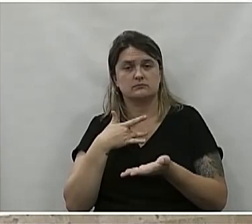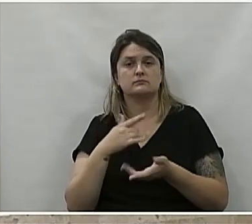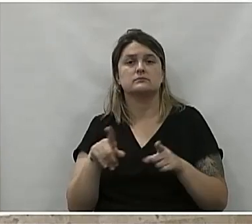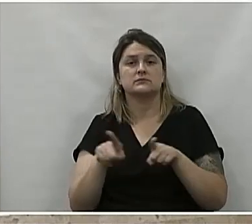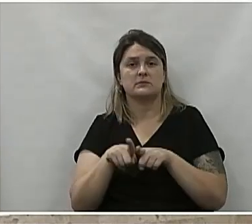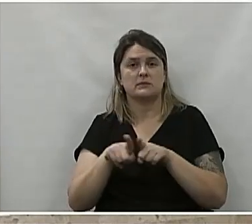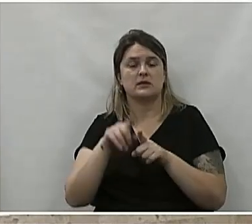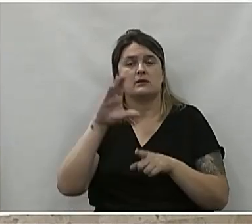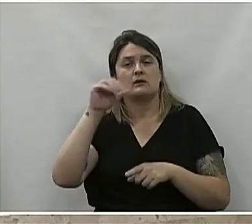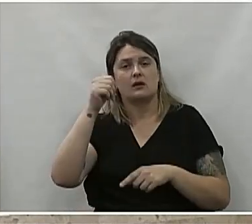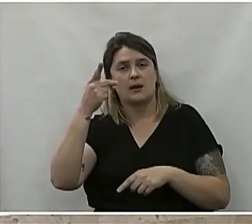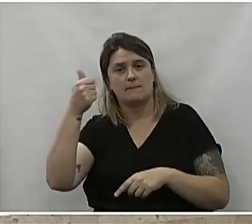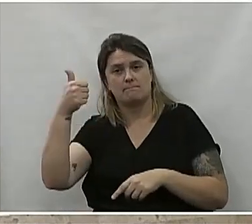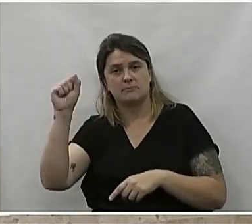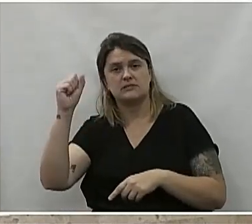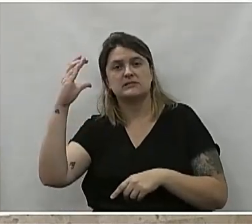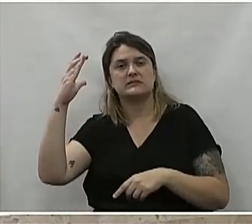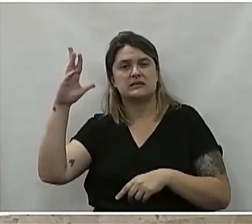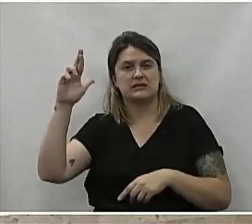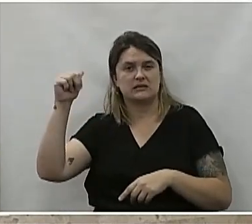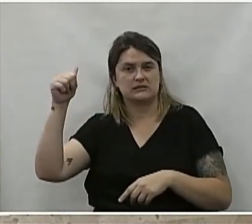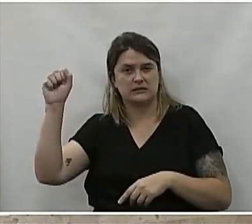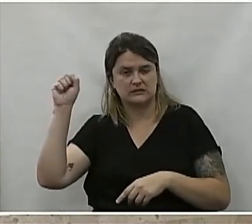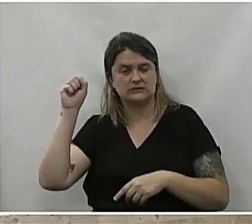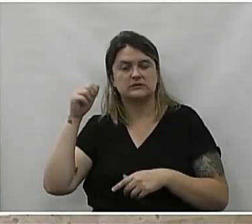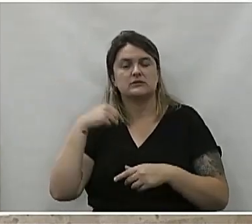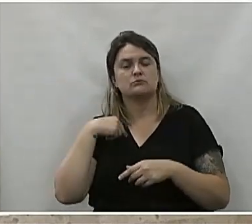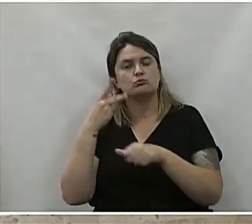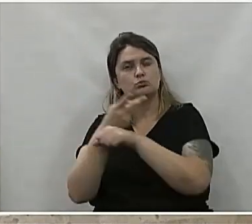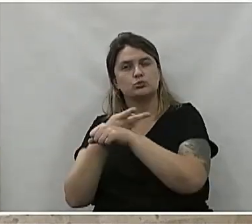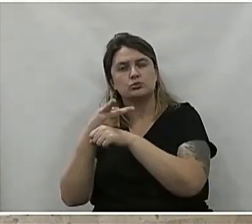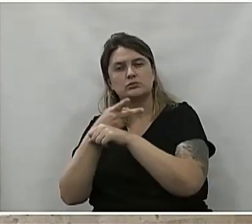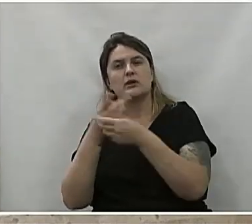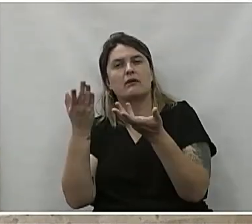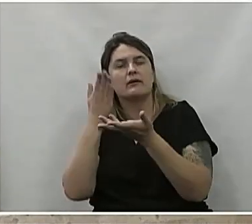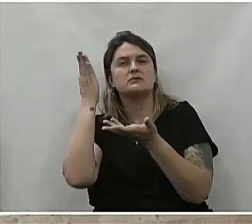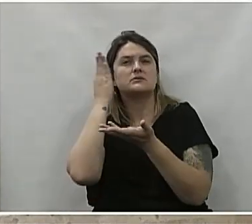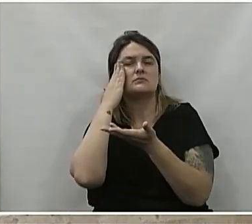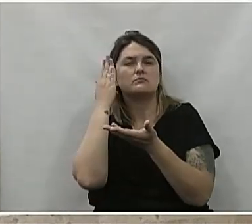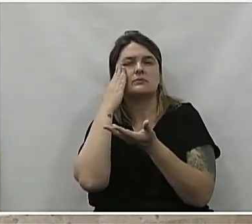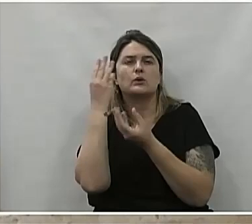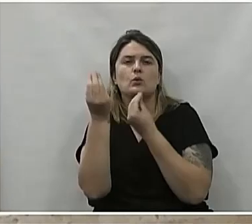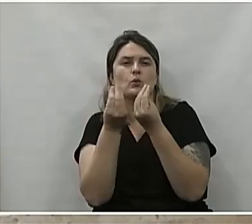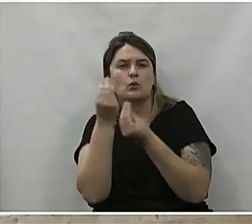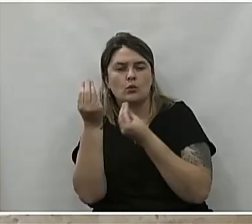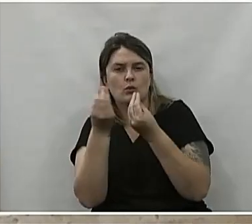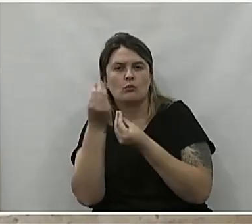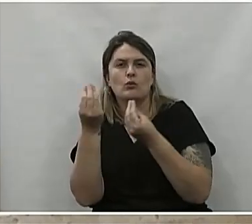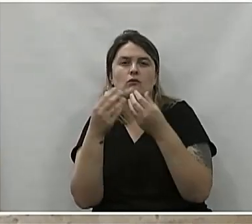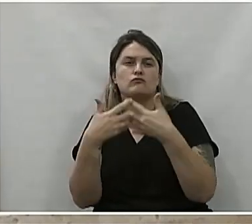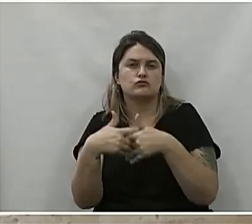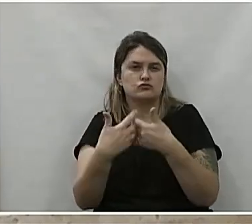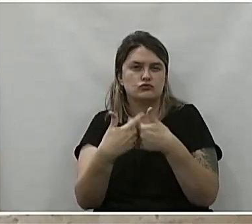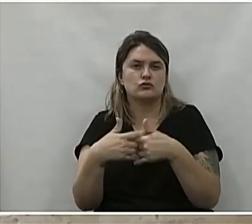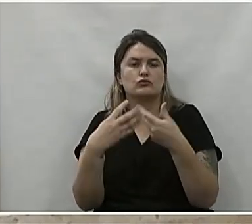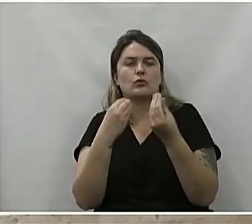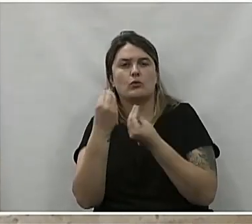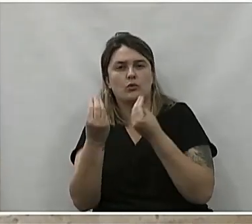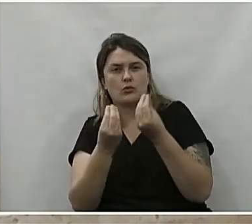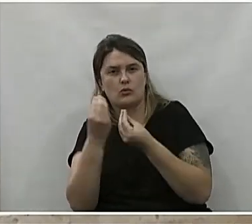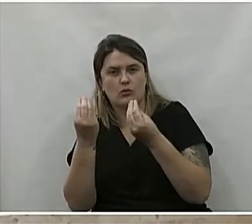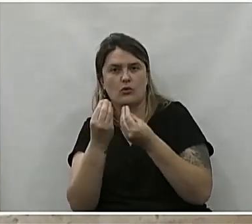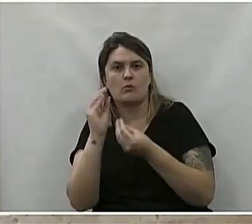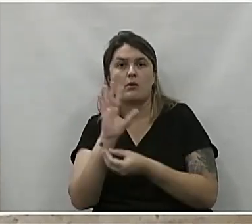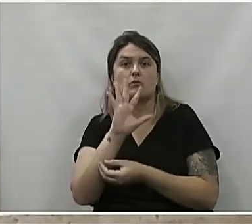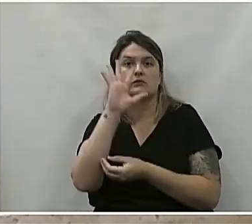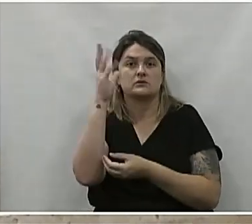Também ao CAPES Ao CRAS Enfim Procurando Saber um pouco De como está A